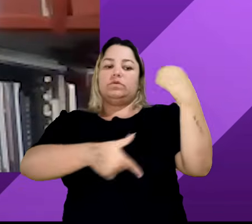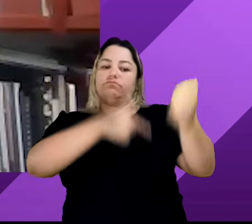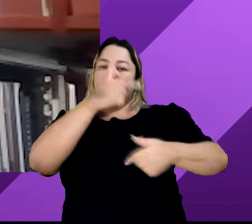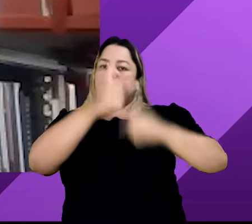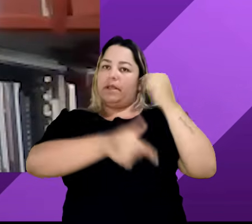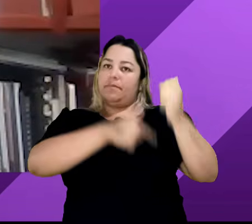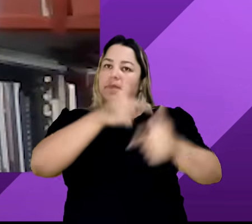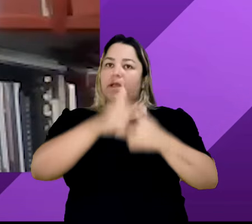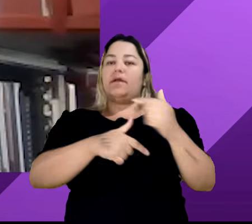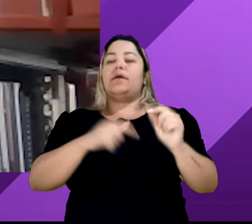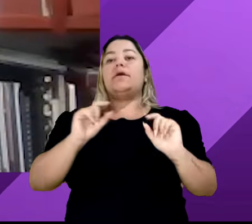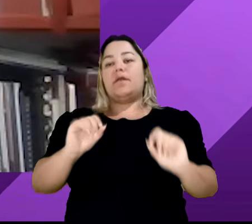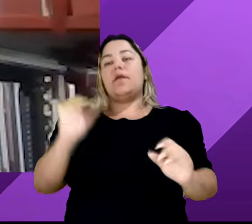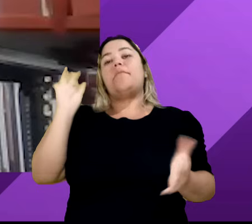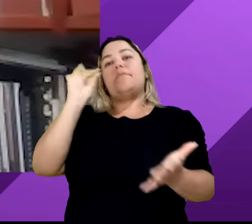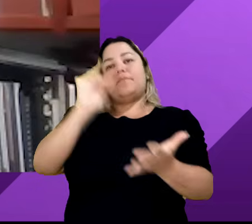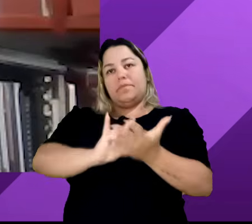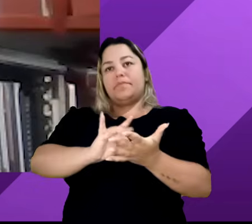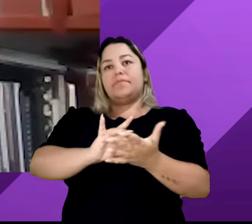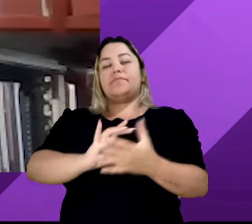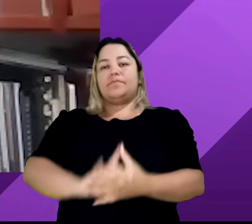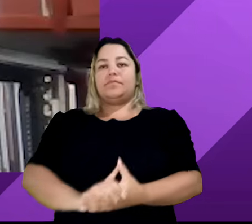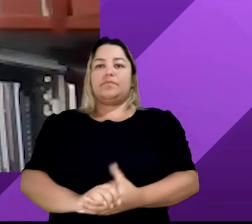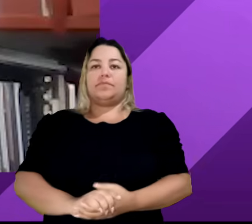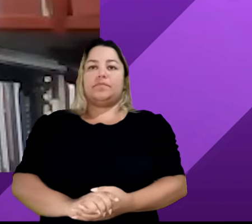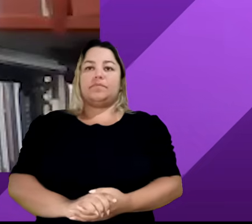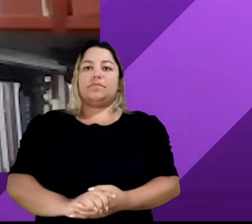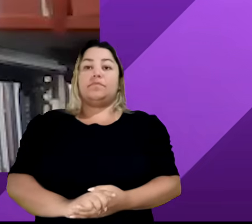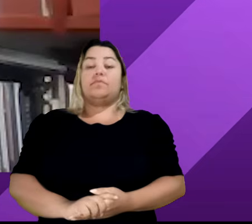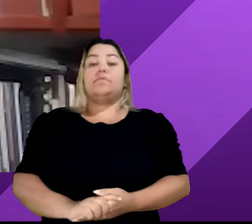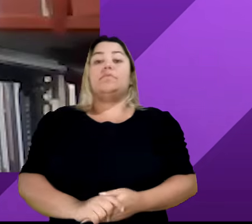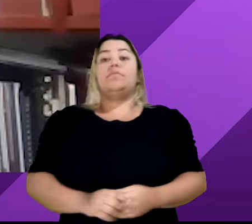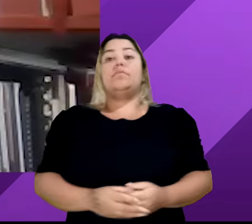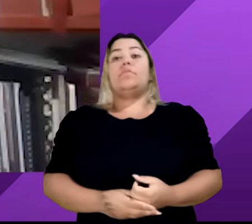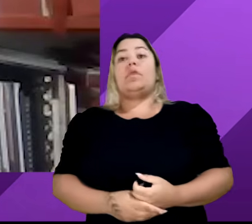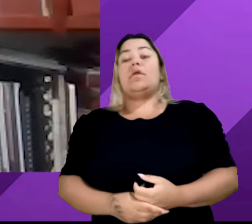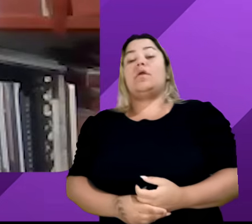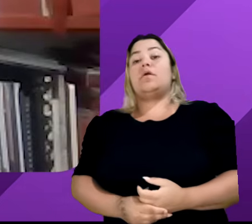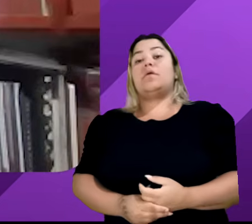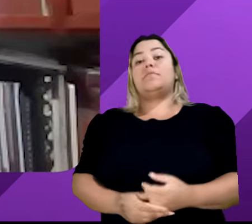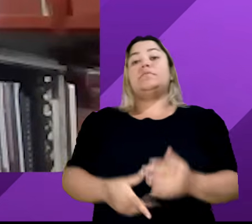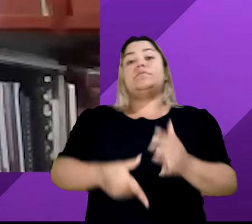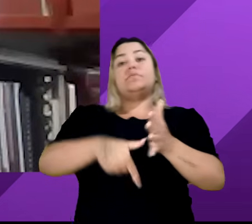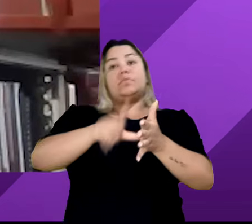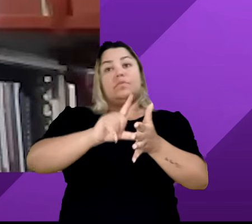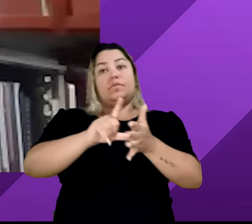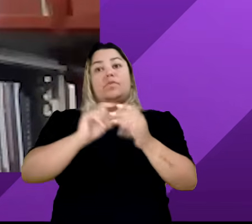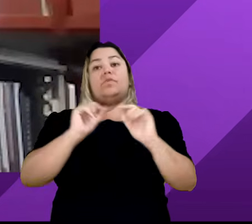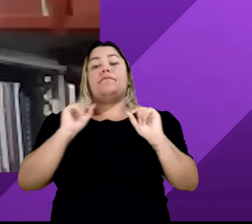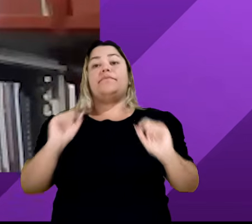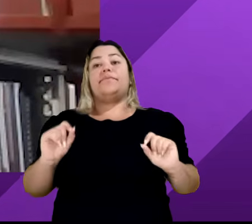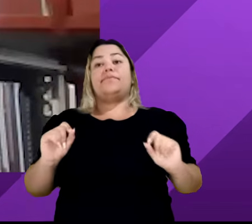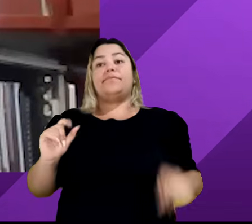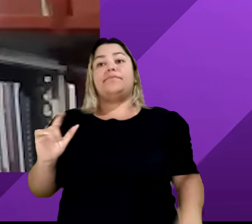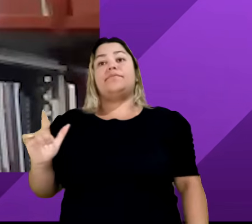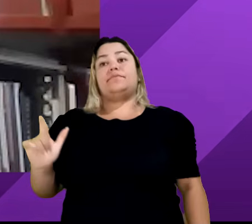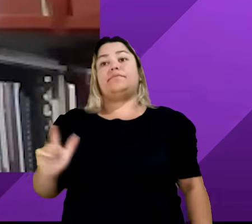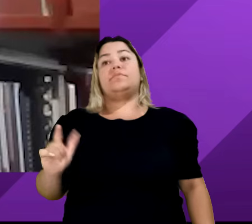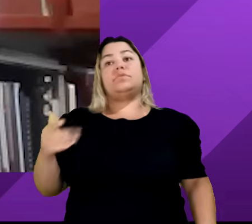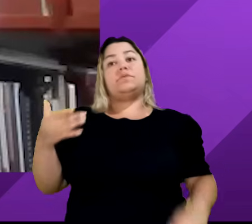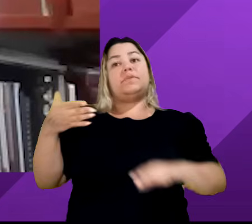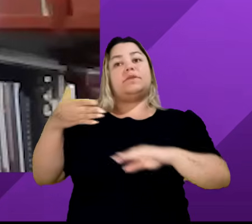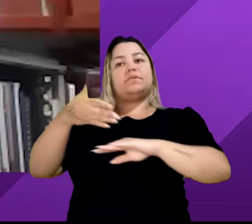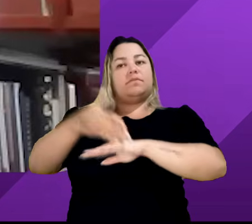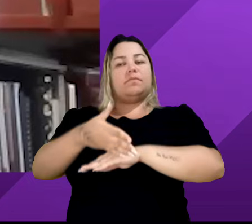verdade. Mas aí antecede. Na hora de você entrar para você